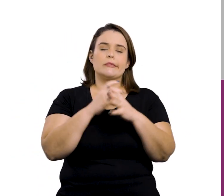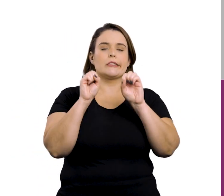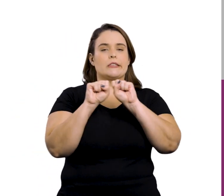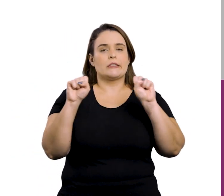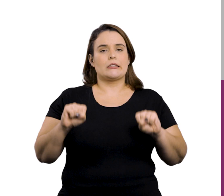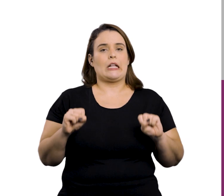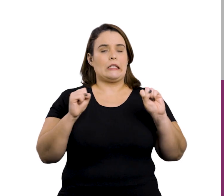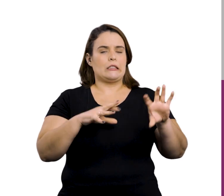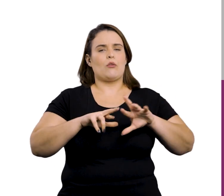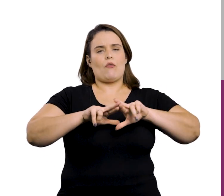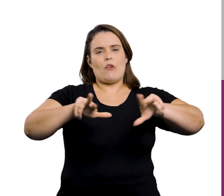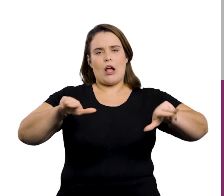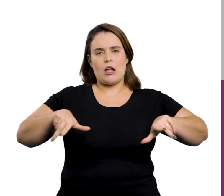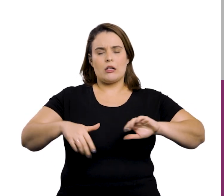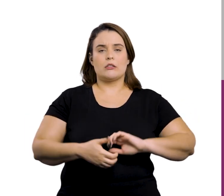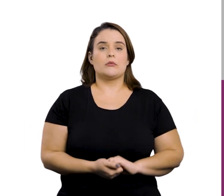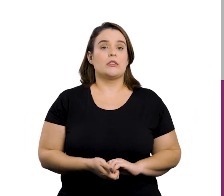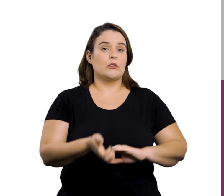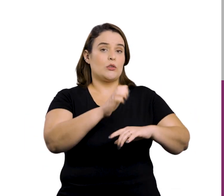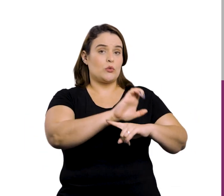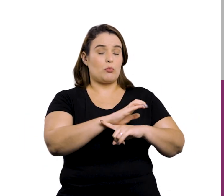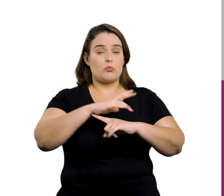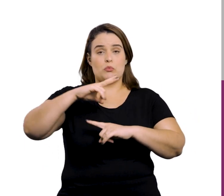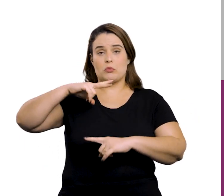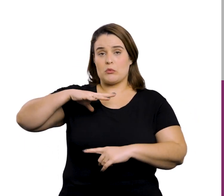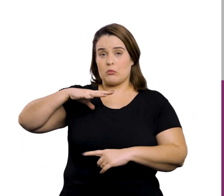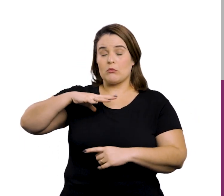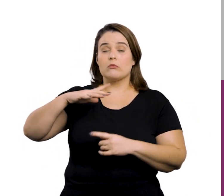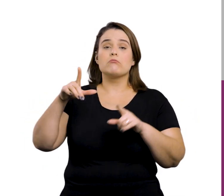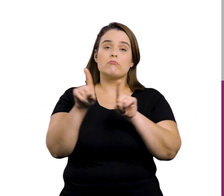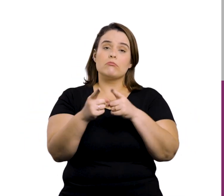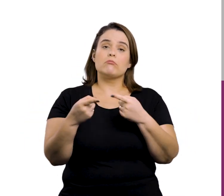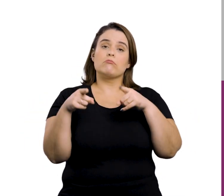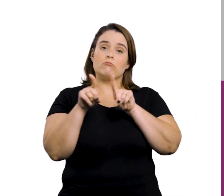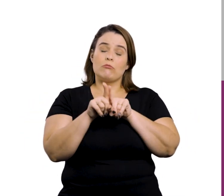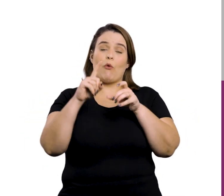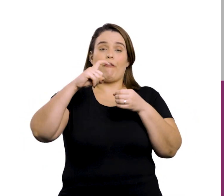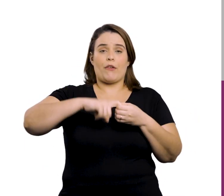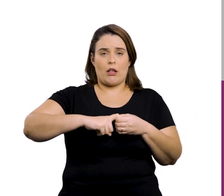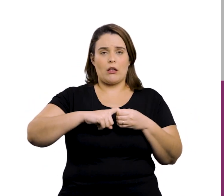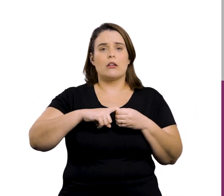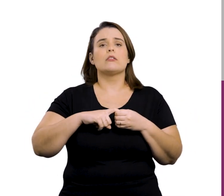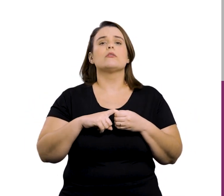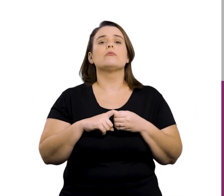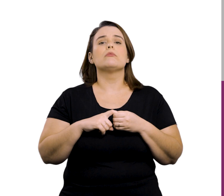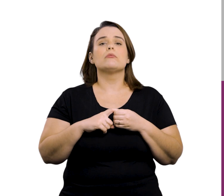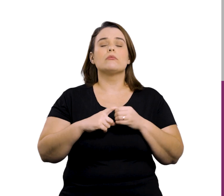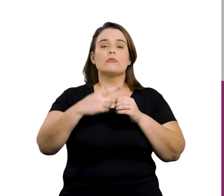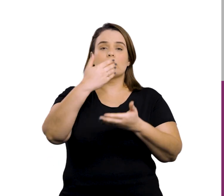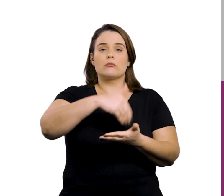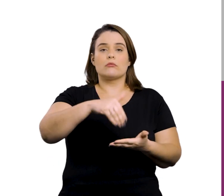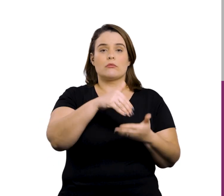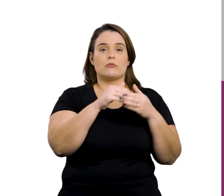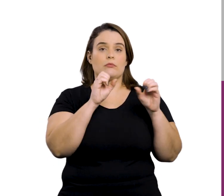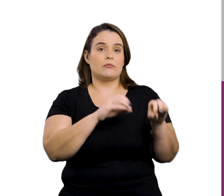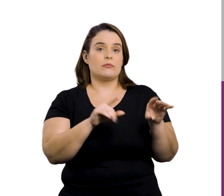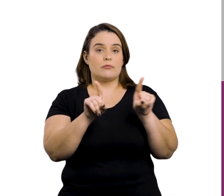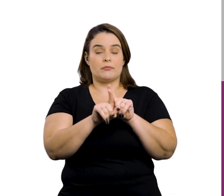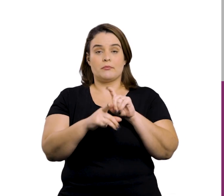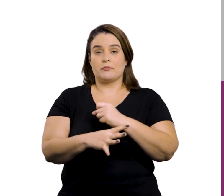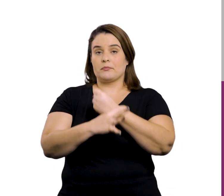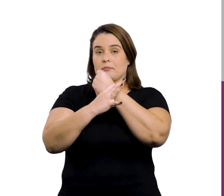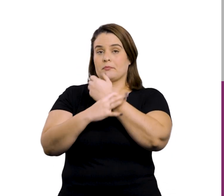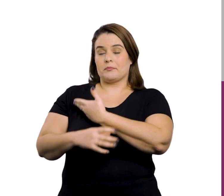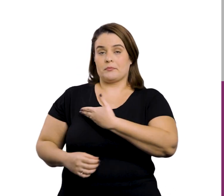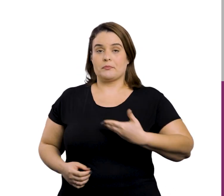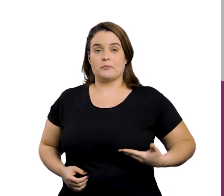sistemas de ensino, estaduais e municipais, por meio da realização de parcerias e convênios entre as secretarias de Educação e